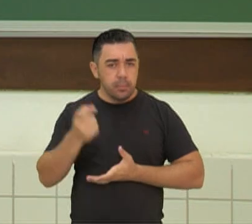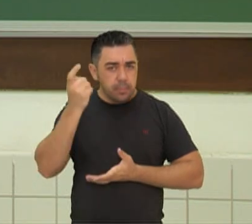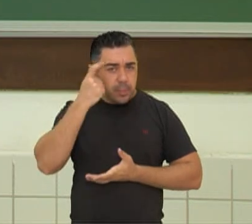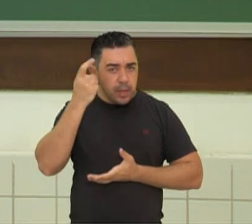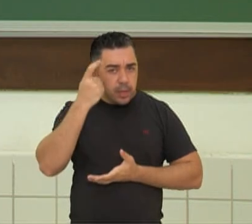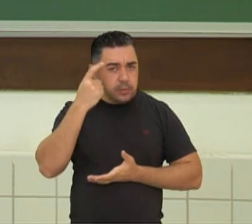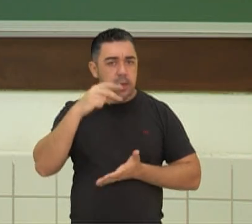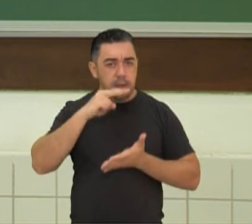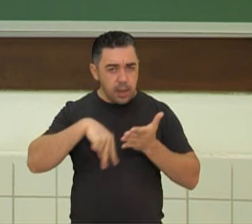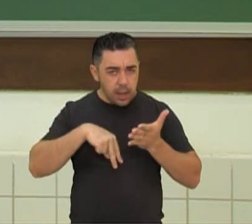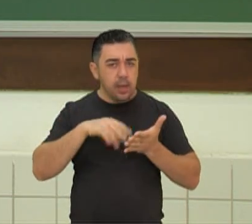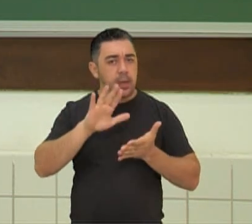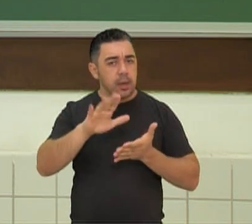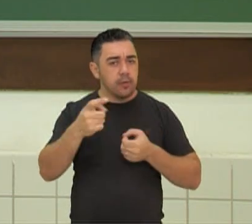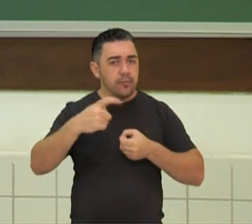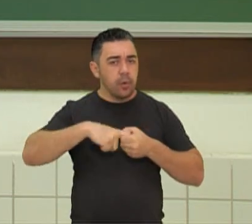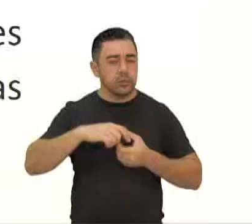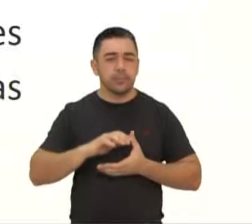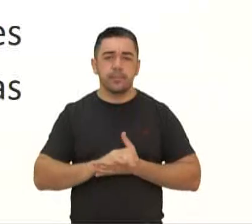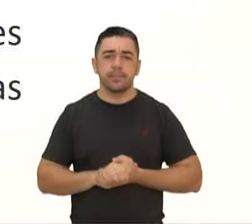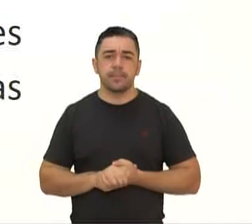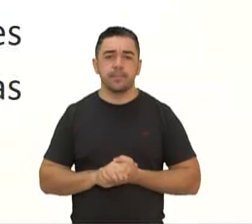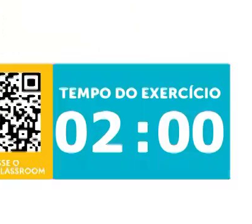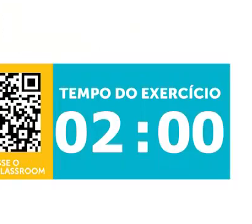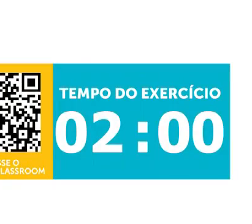Pensem, leiam e nós já voltamos.